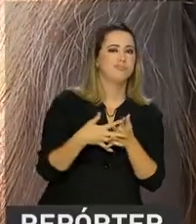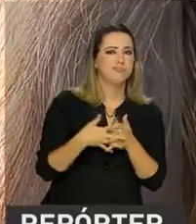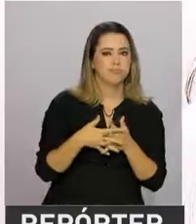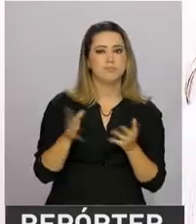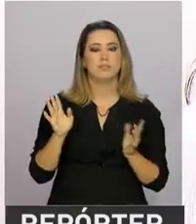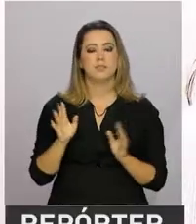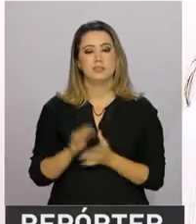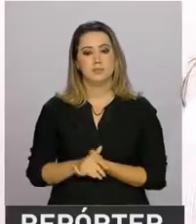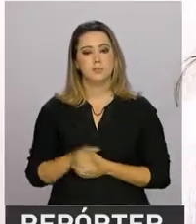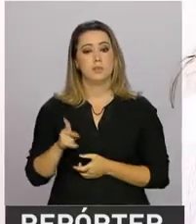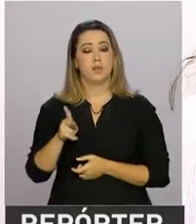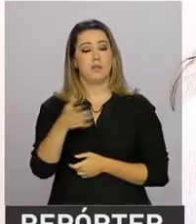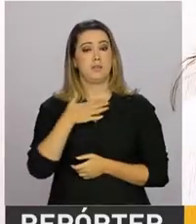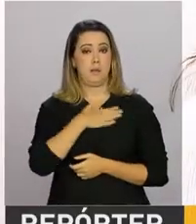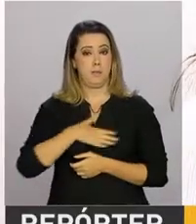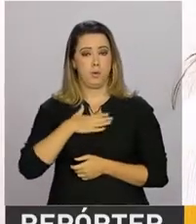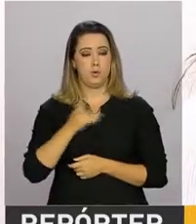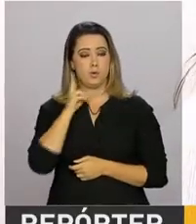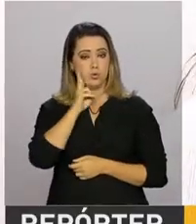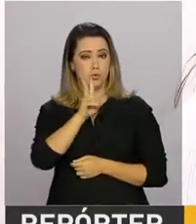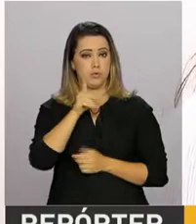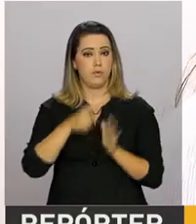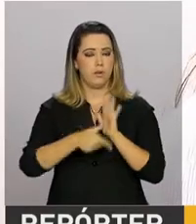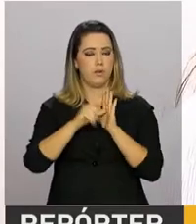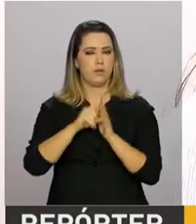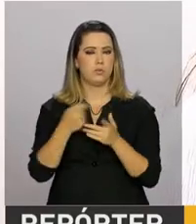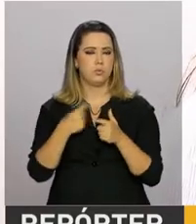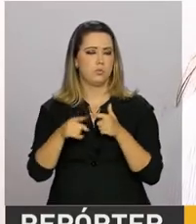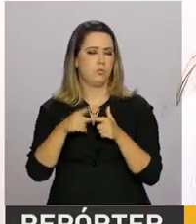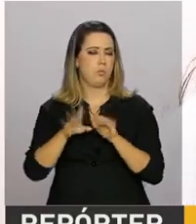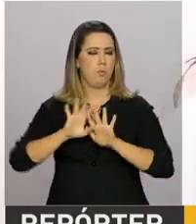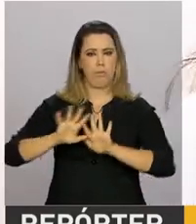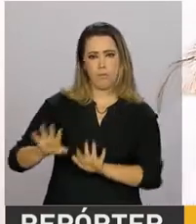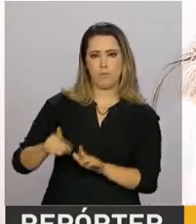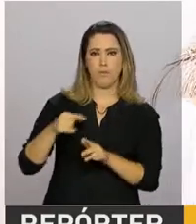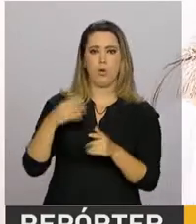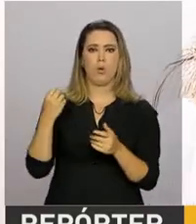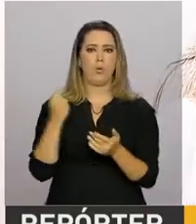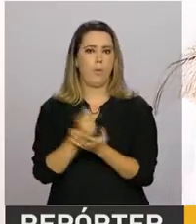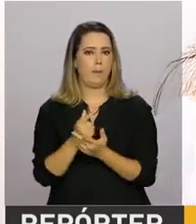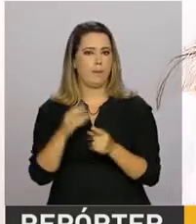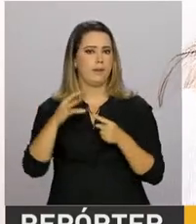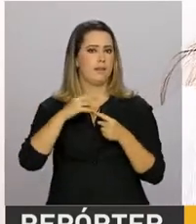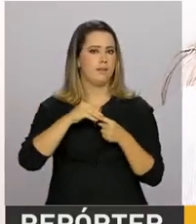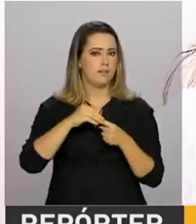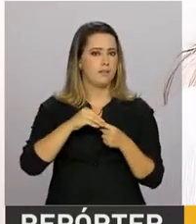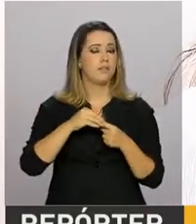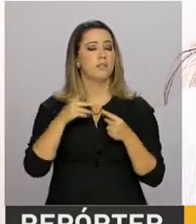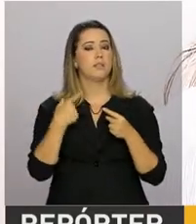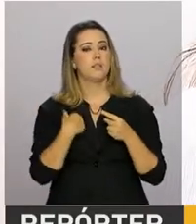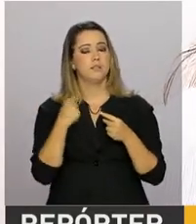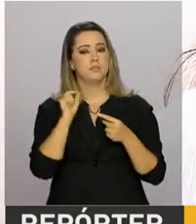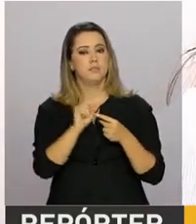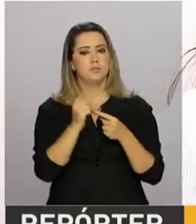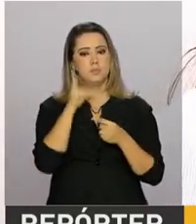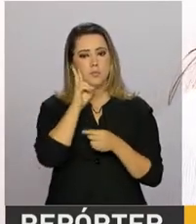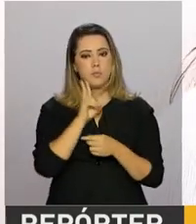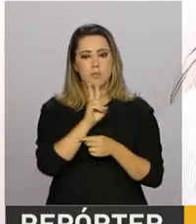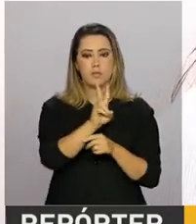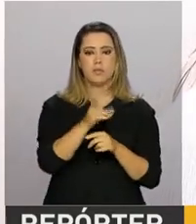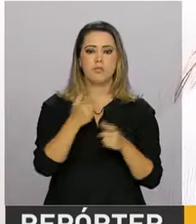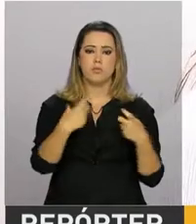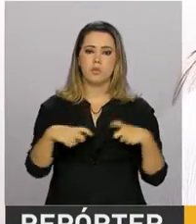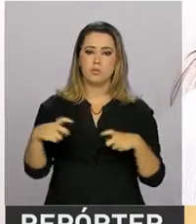da prova sempre gosto de ver antes para não ocorrer imprevistos então tipo comprar a caneta é dar uma olhada